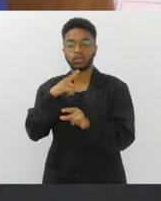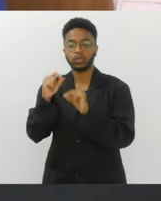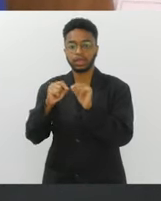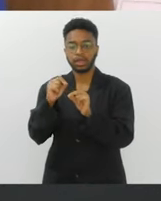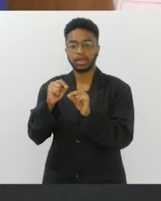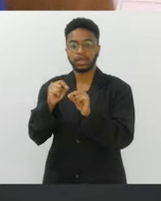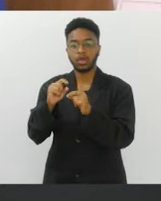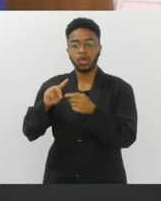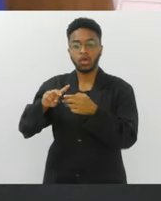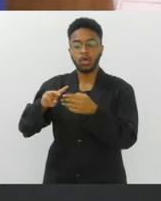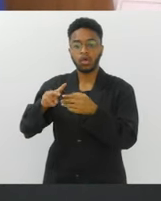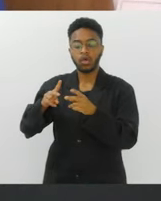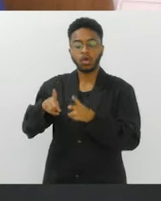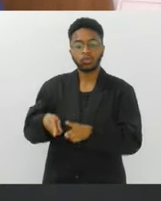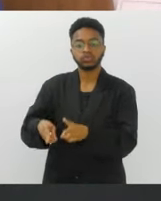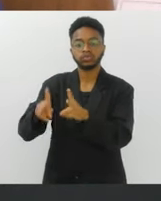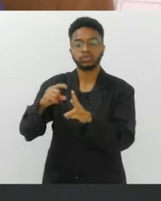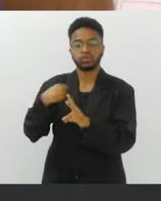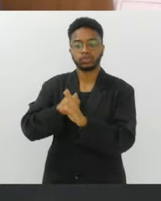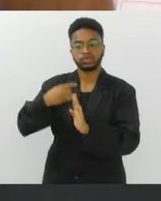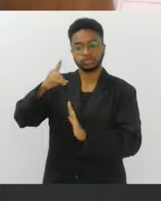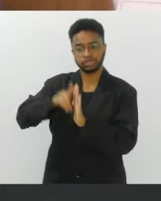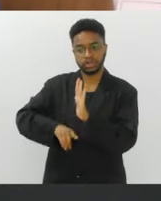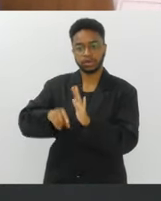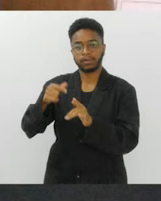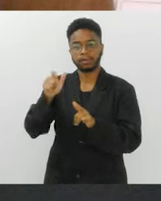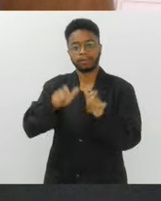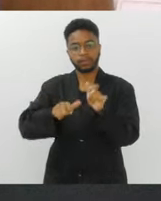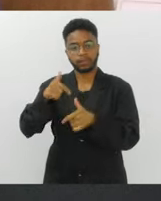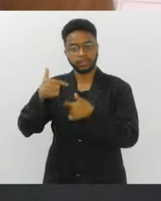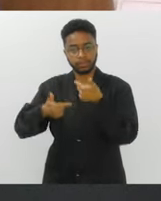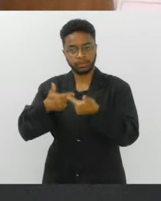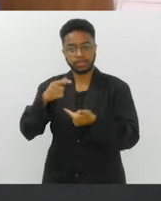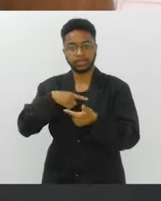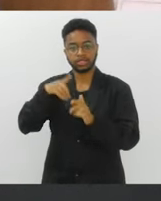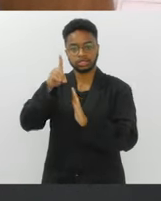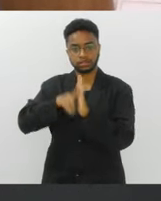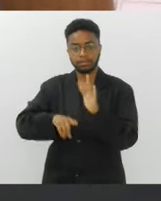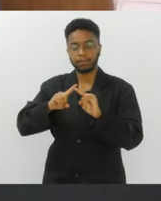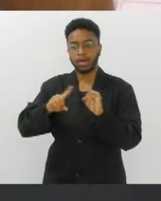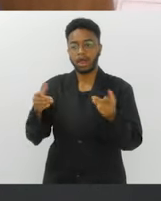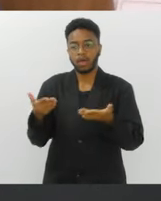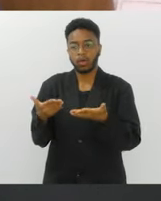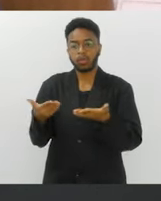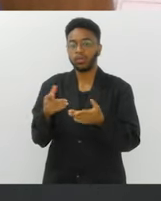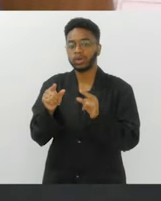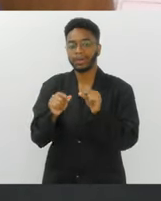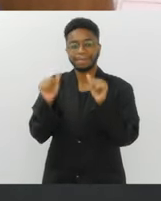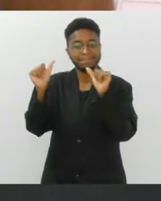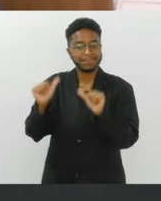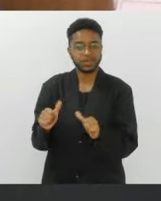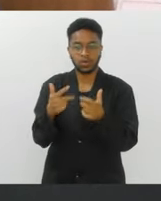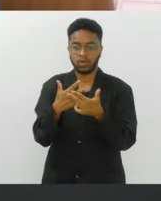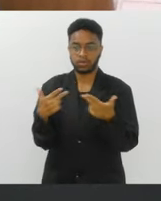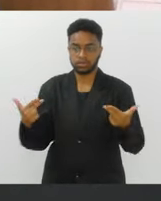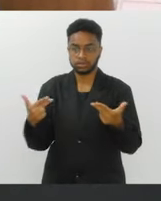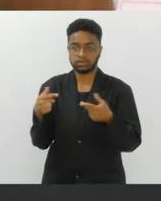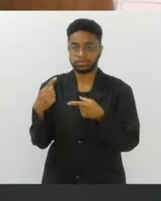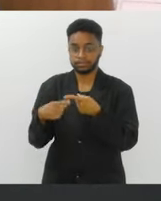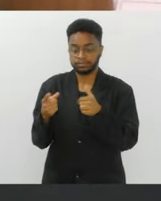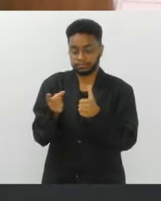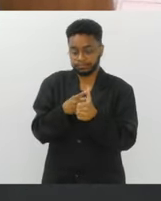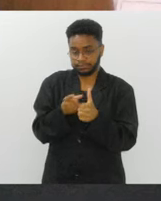Todos os nossos direitos. Os trabalhadores foram com direito. E o que está sendo previsto hoje é a pior coisa possível.